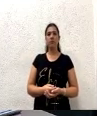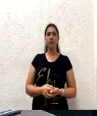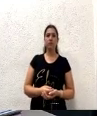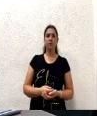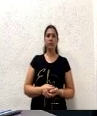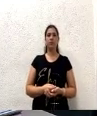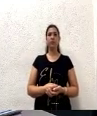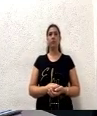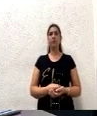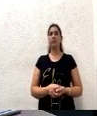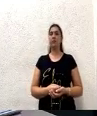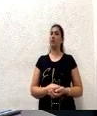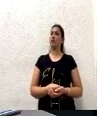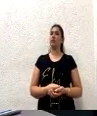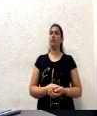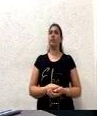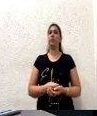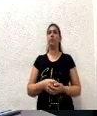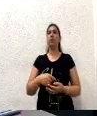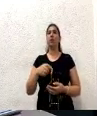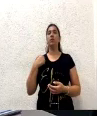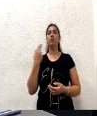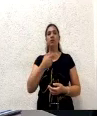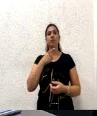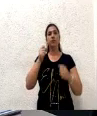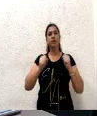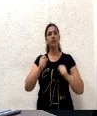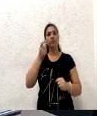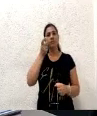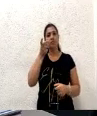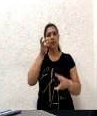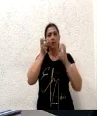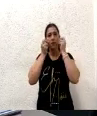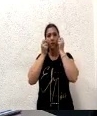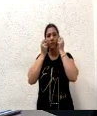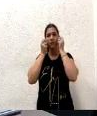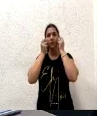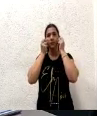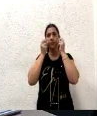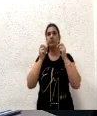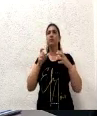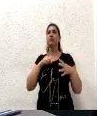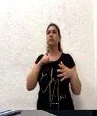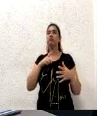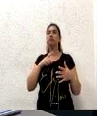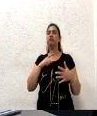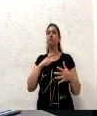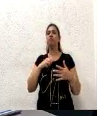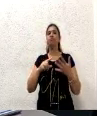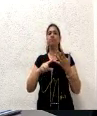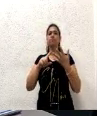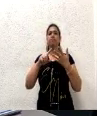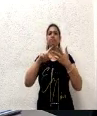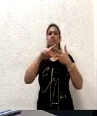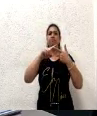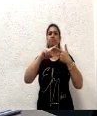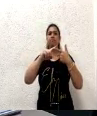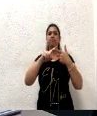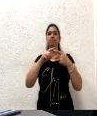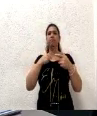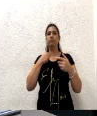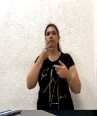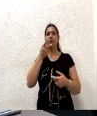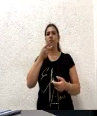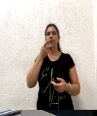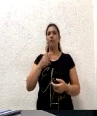Você já disse todas as características aí do projeto, embora eu quero só fazer uma pontuação minha, desta vereadora,